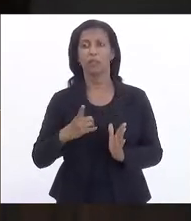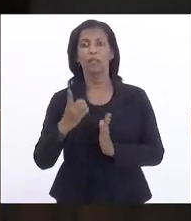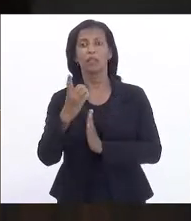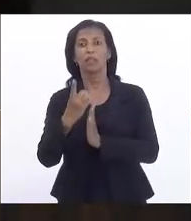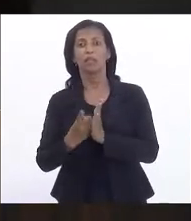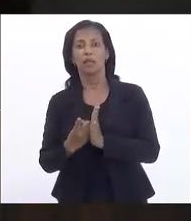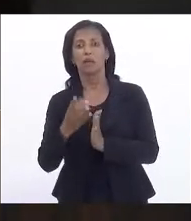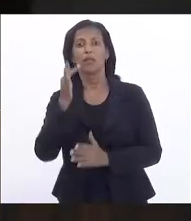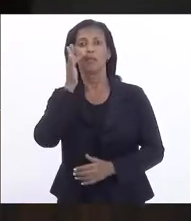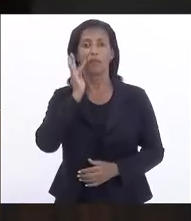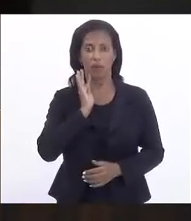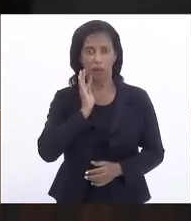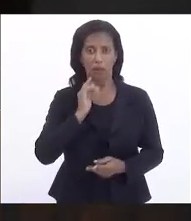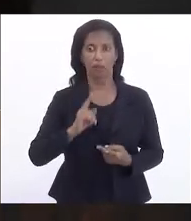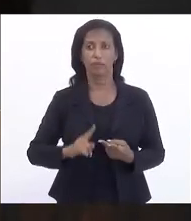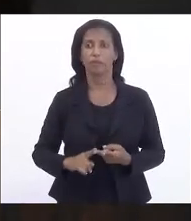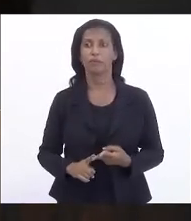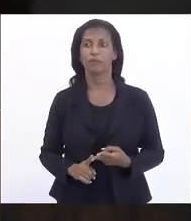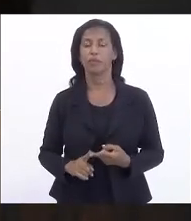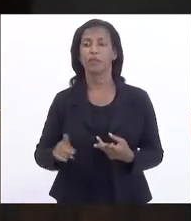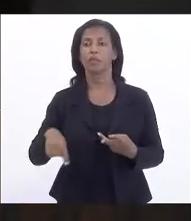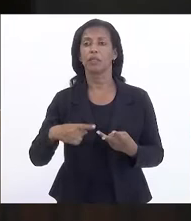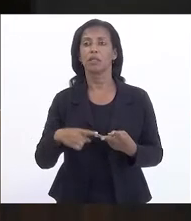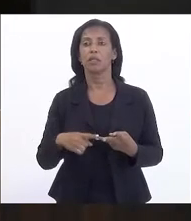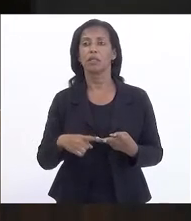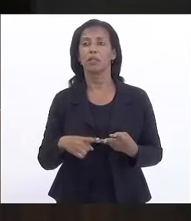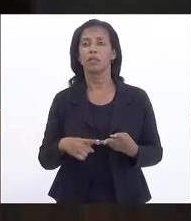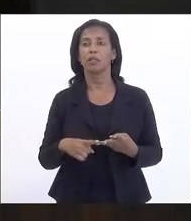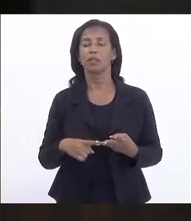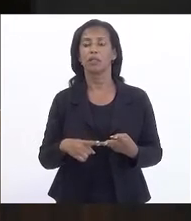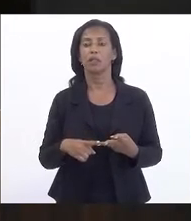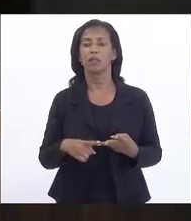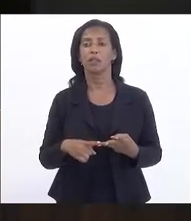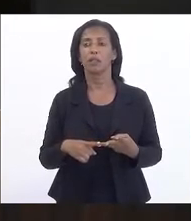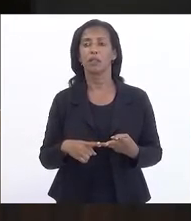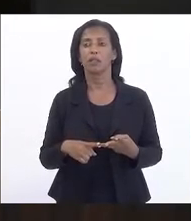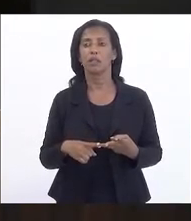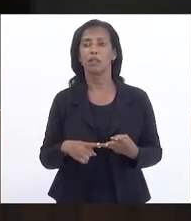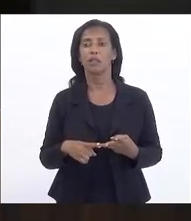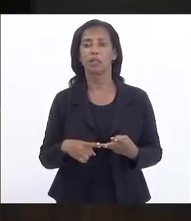também do deputado Flávio e depois os pelas os